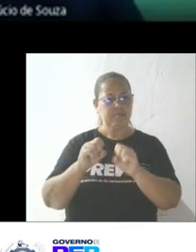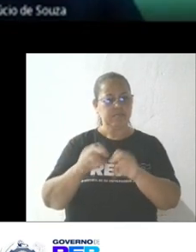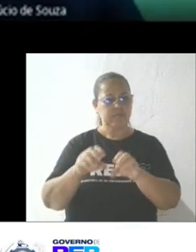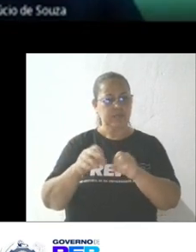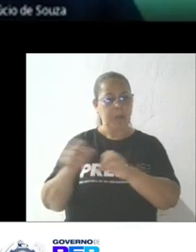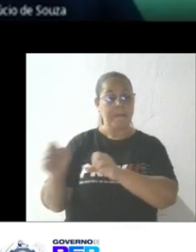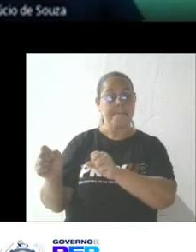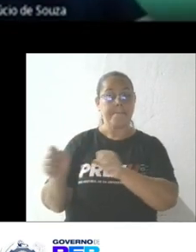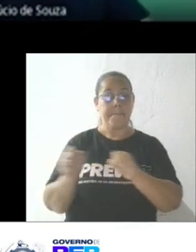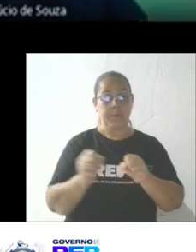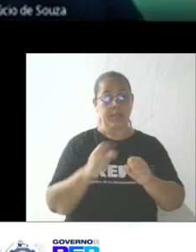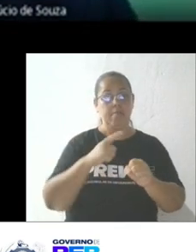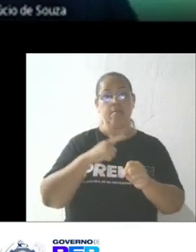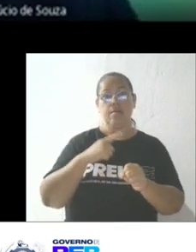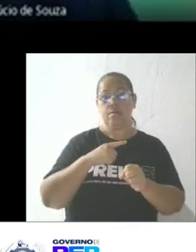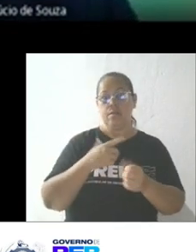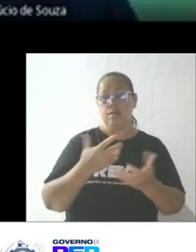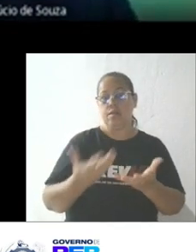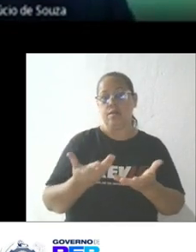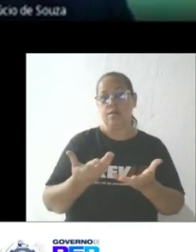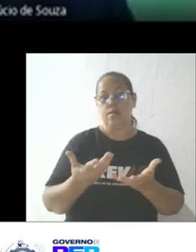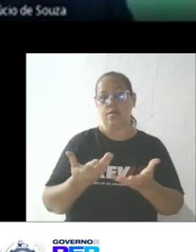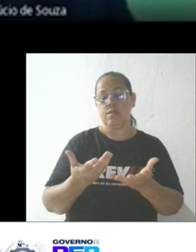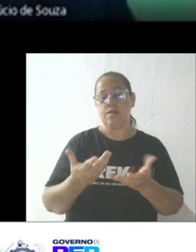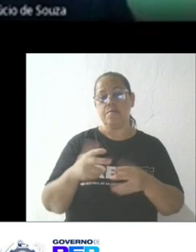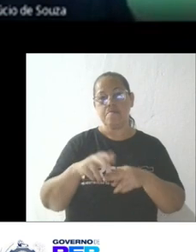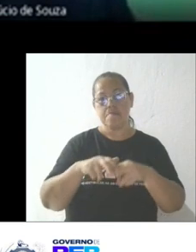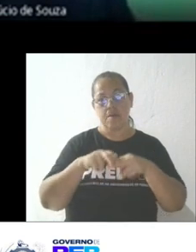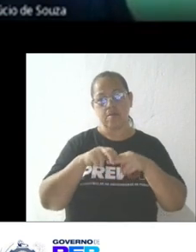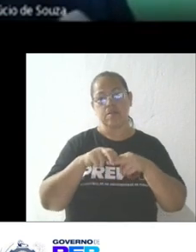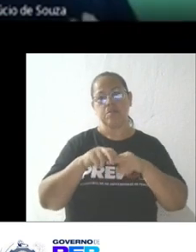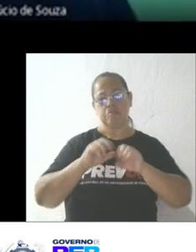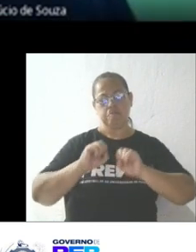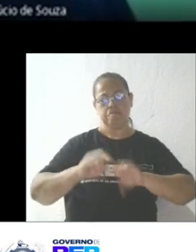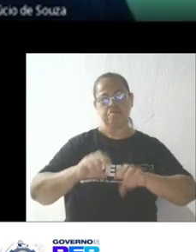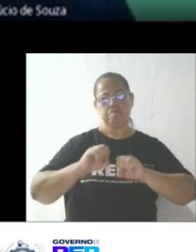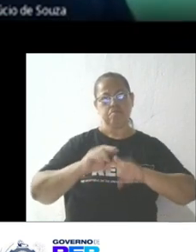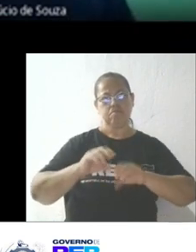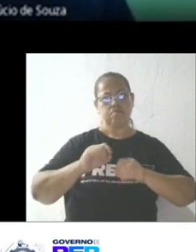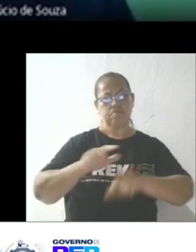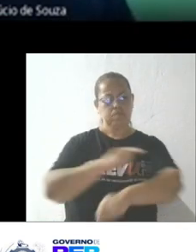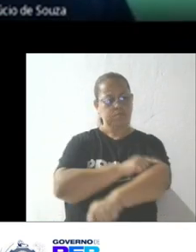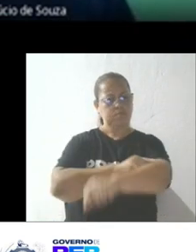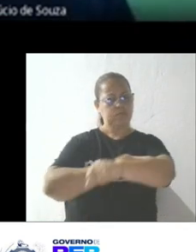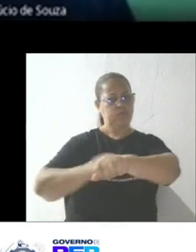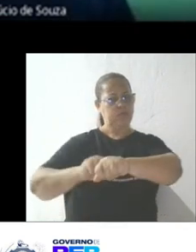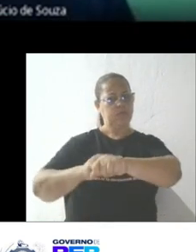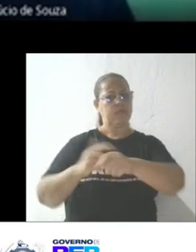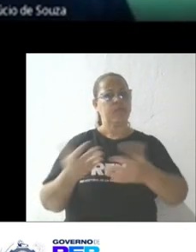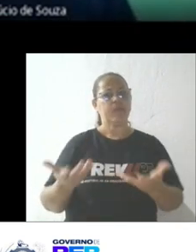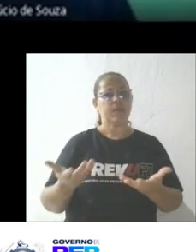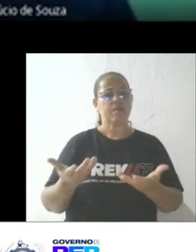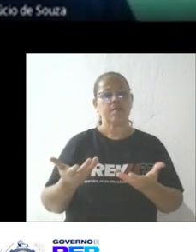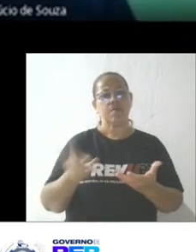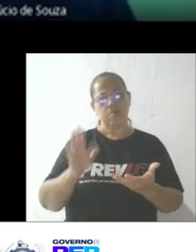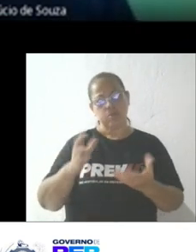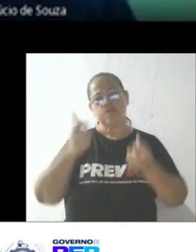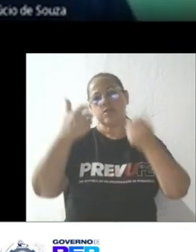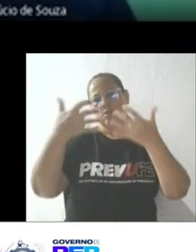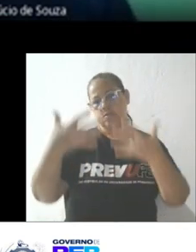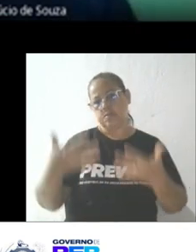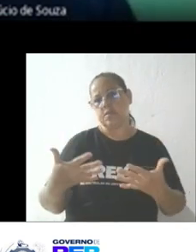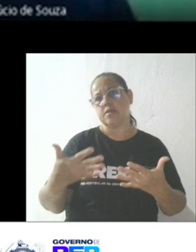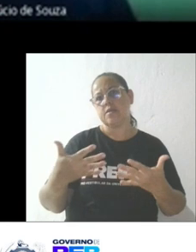pela disciplina dos corpos como já foi citado na terceira